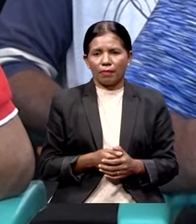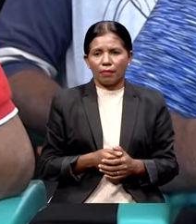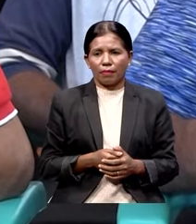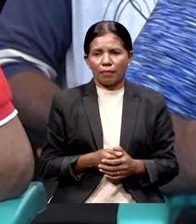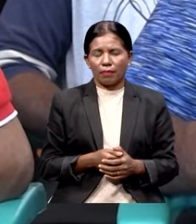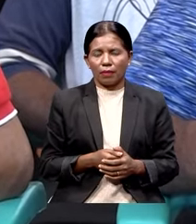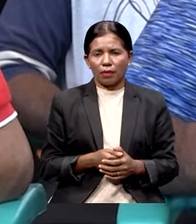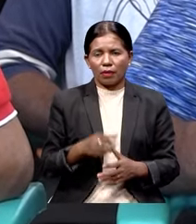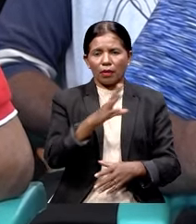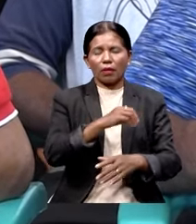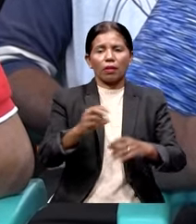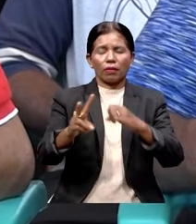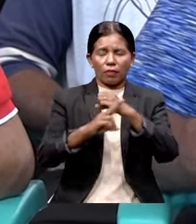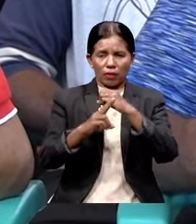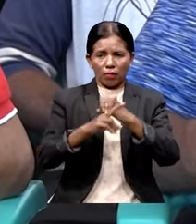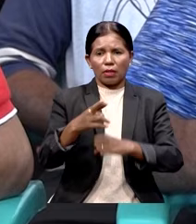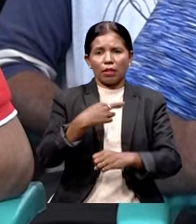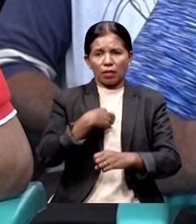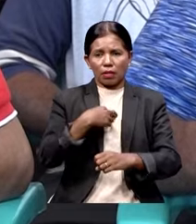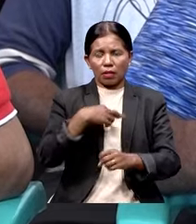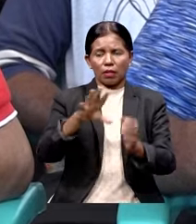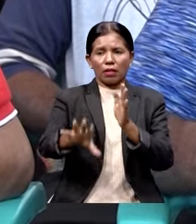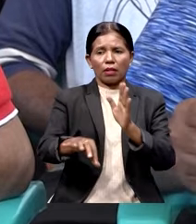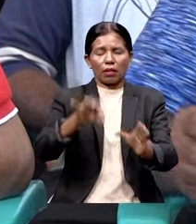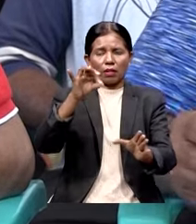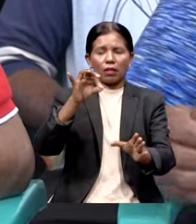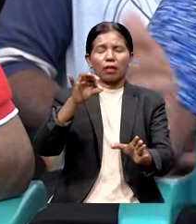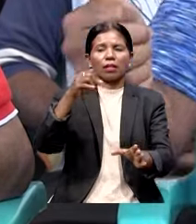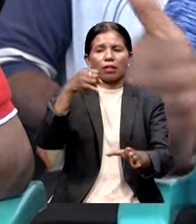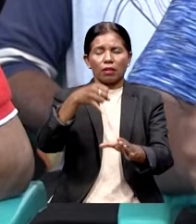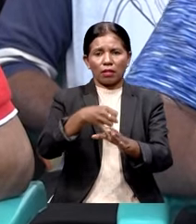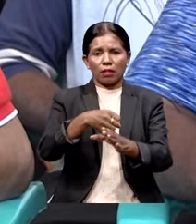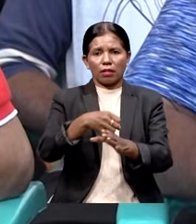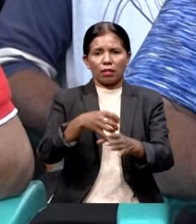No vítima racista, maca. É tan embolco e a fatim.